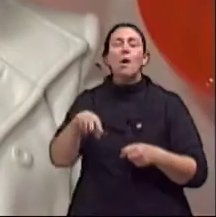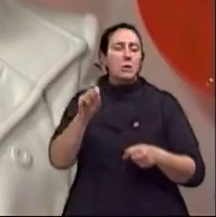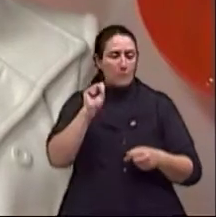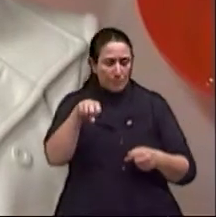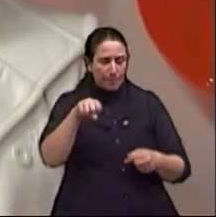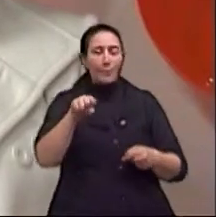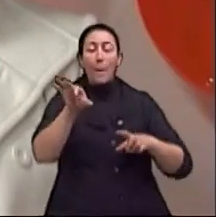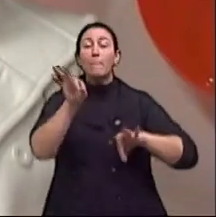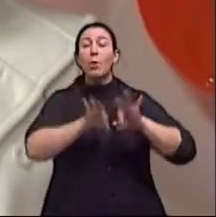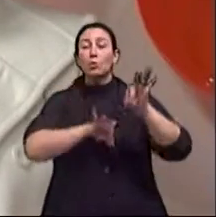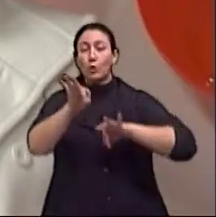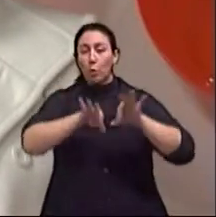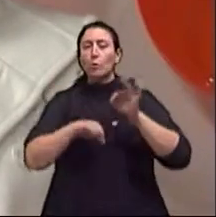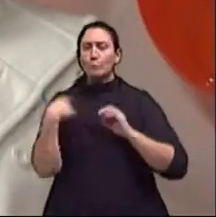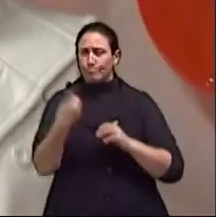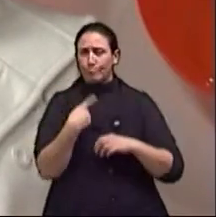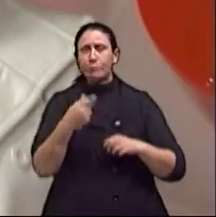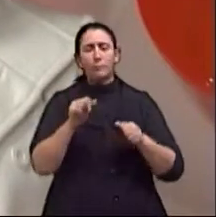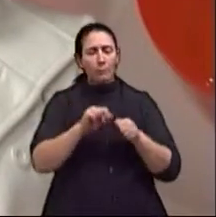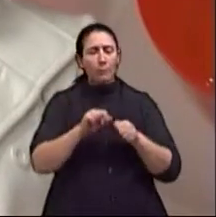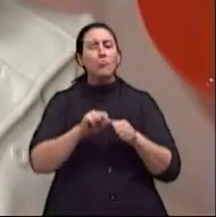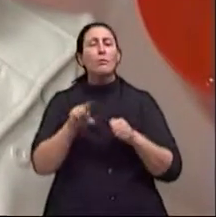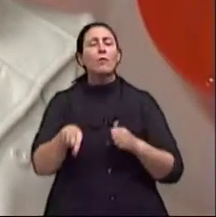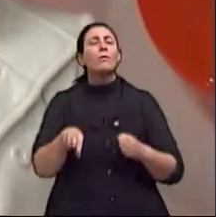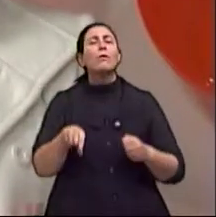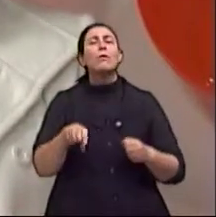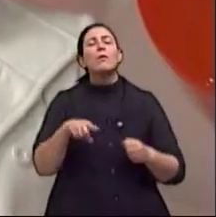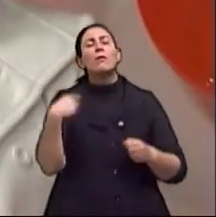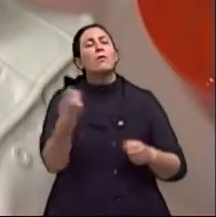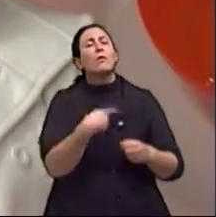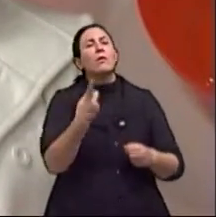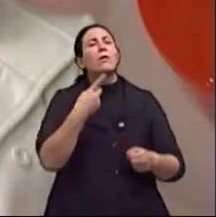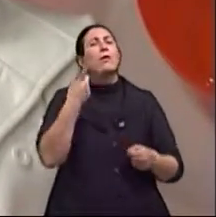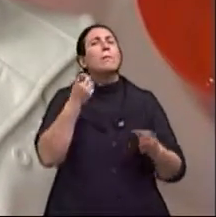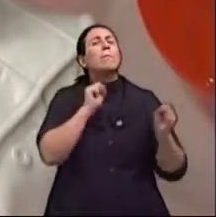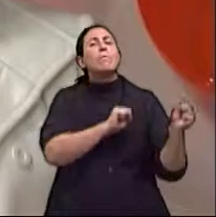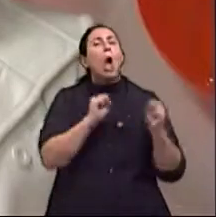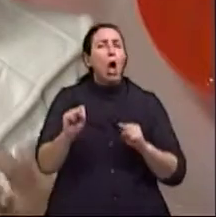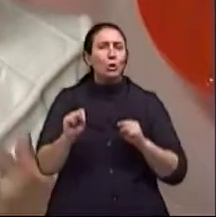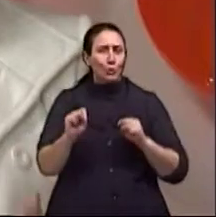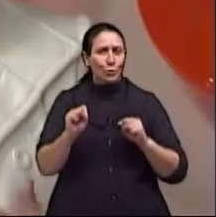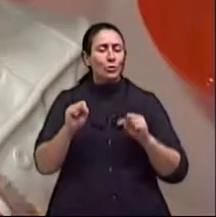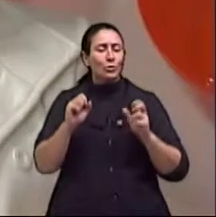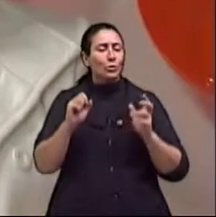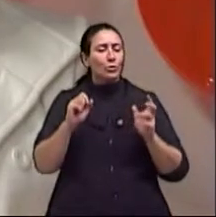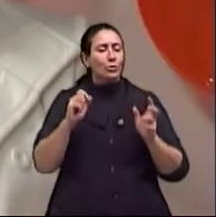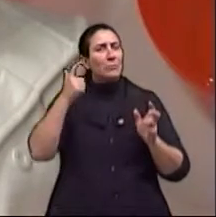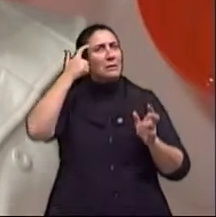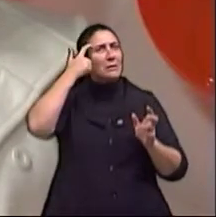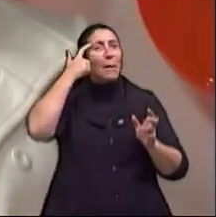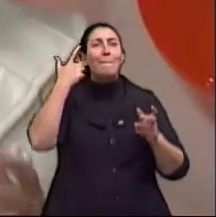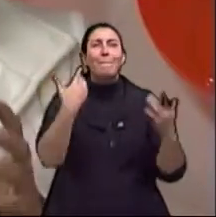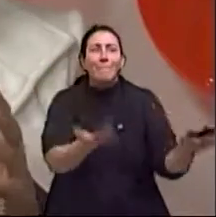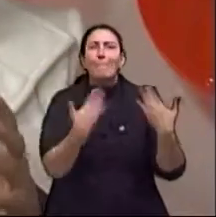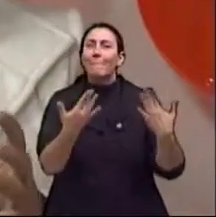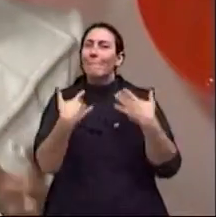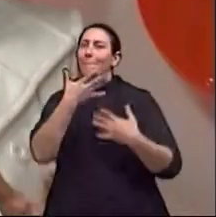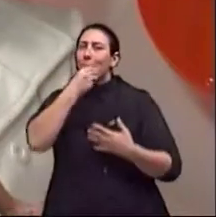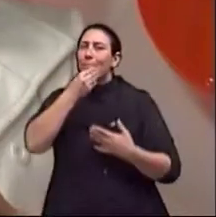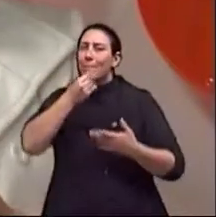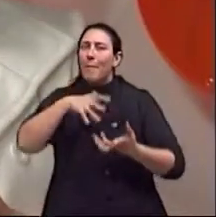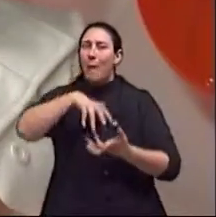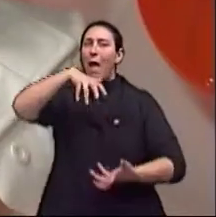projeto e foi o que motivou a pesquisa é o que que podemos oferecer para termos mais homens participantes